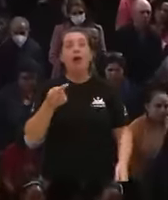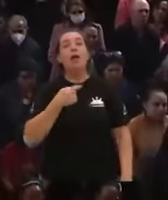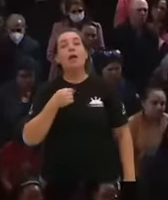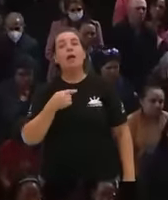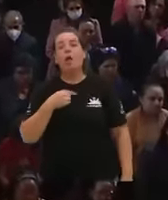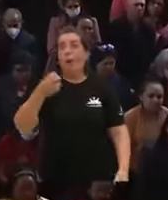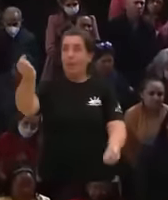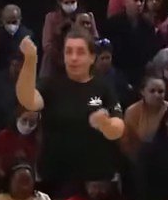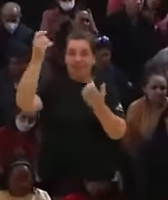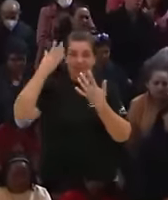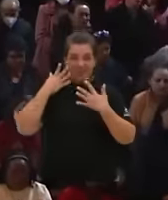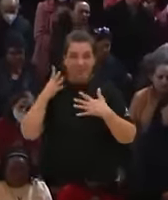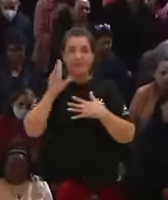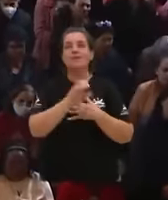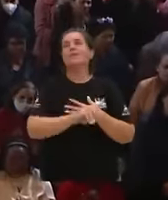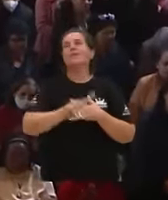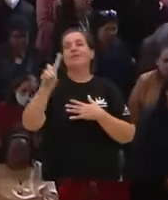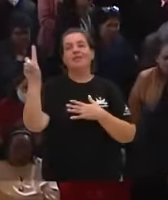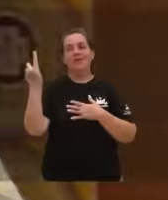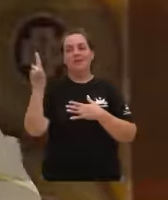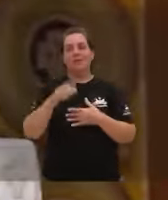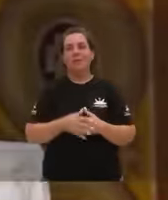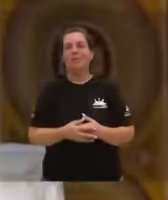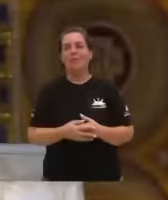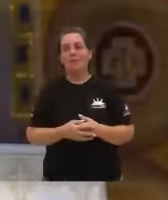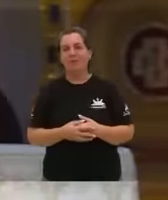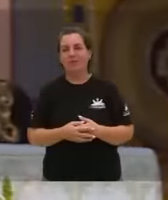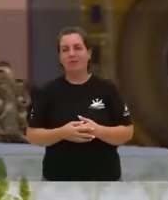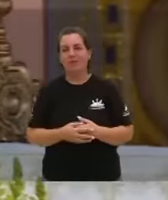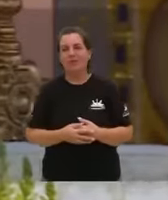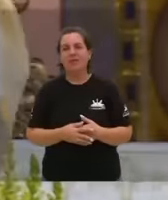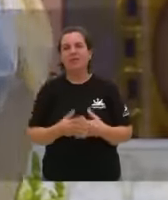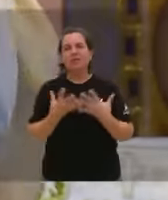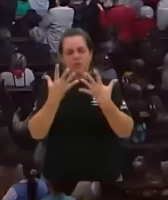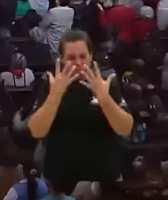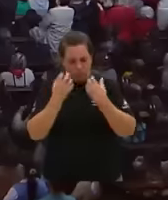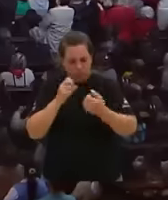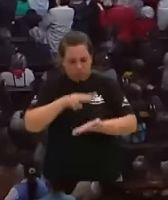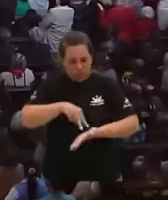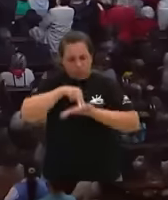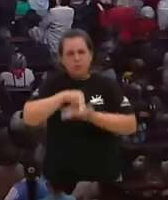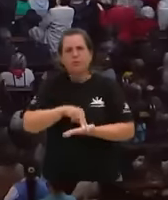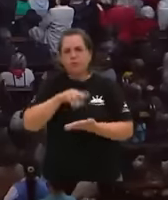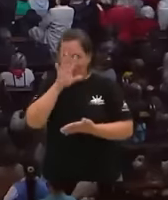pela graça de Deus, tomo uma firme decisão,